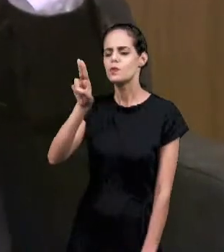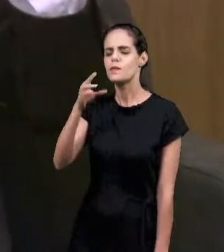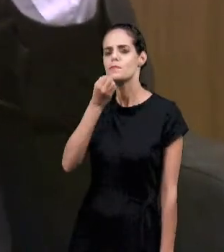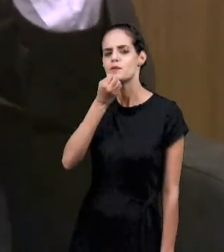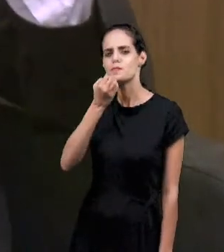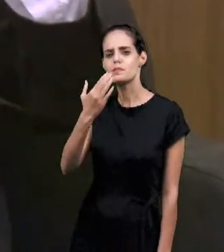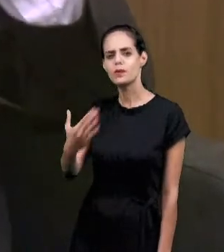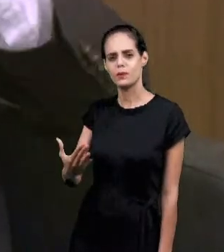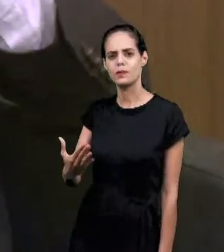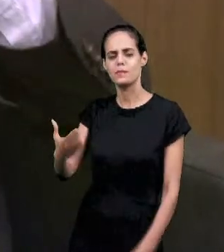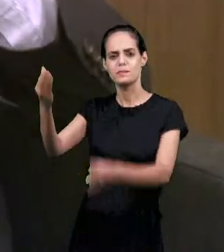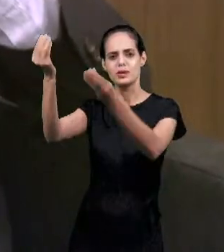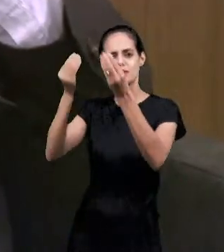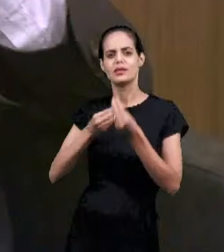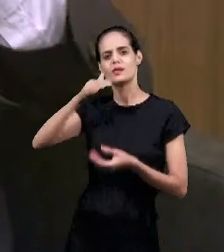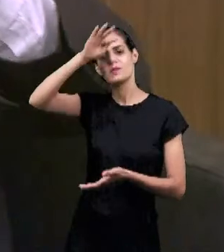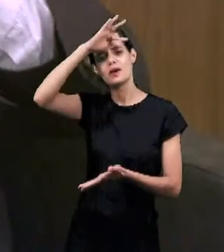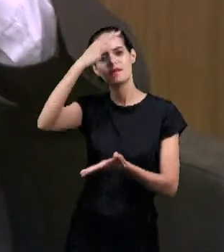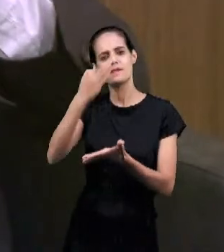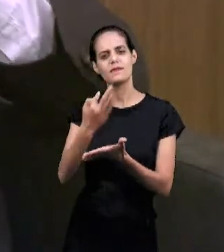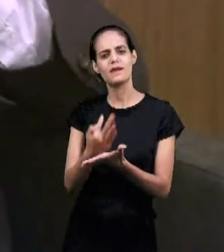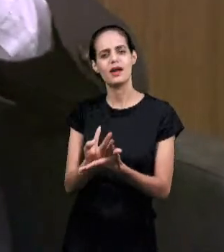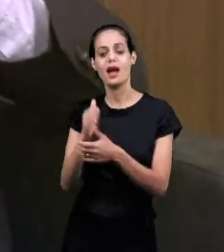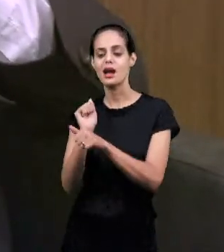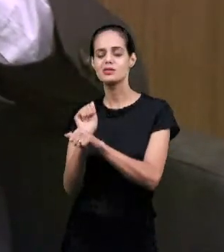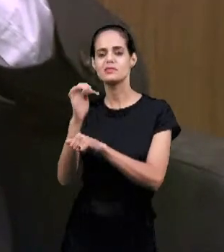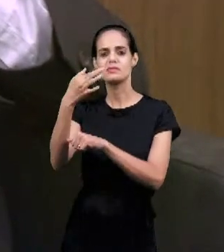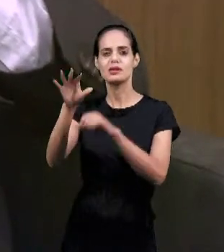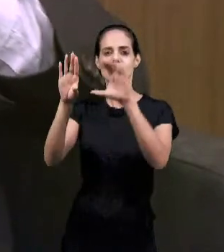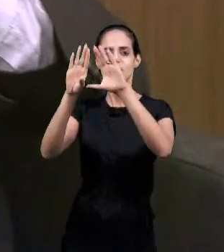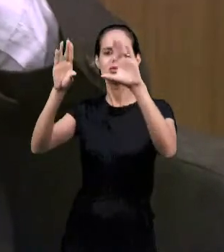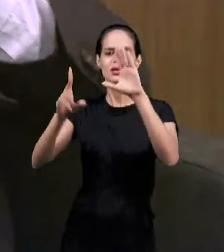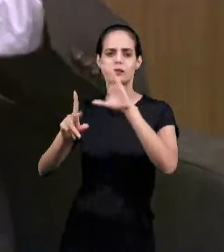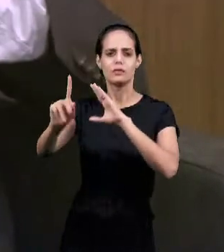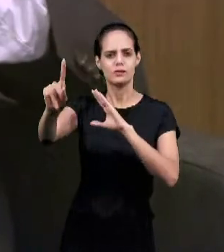esperança do porvir, percebes o quê? Que toda a